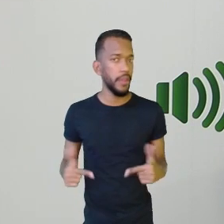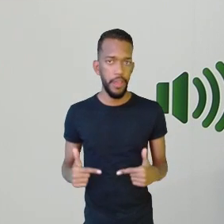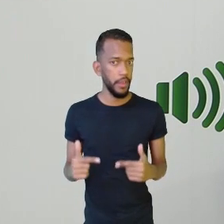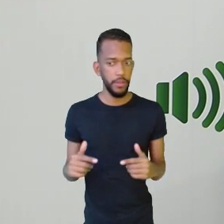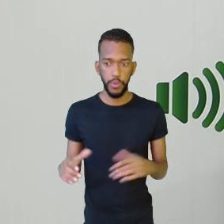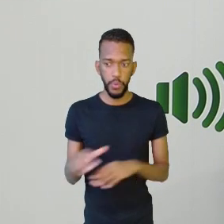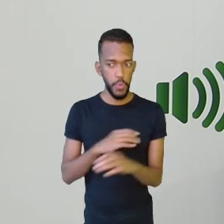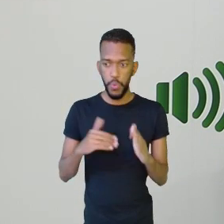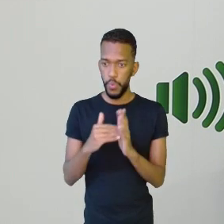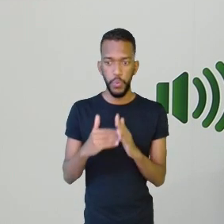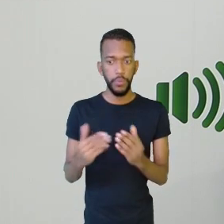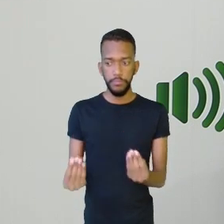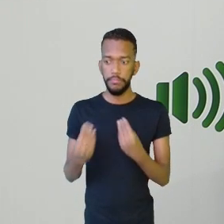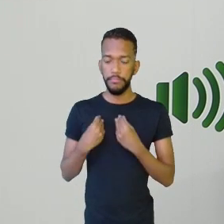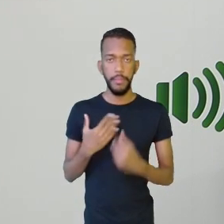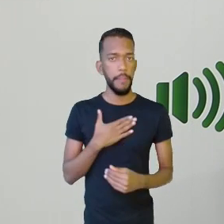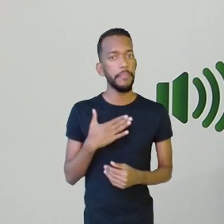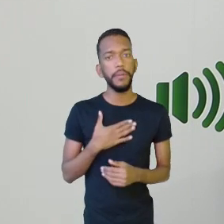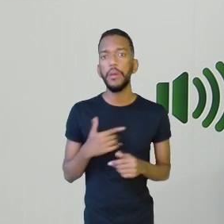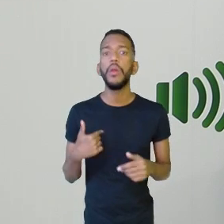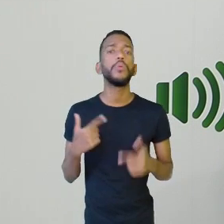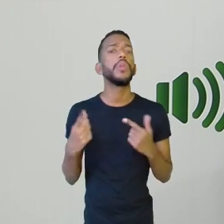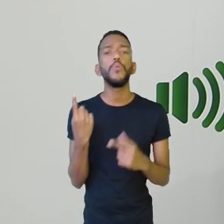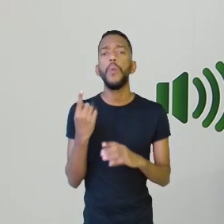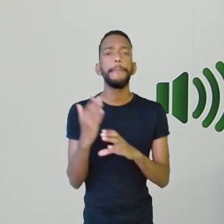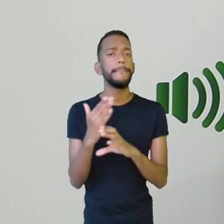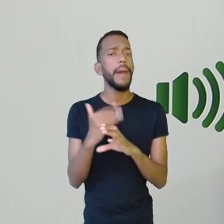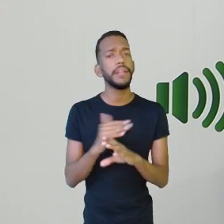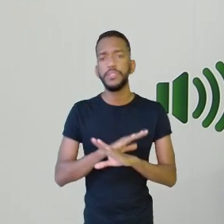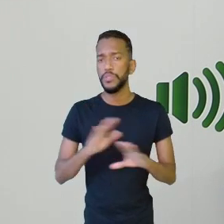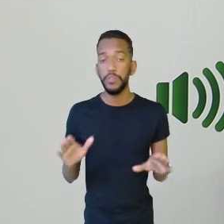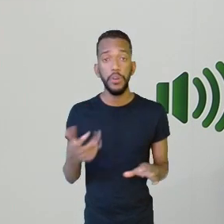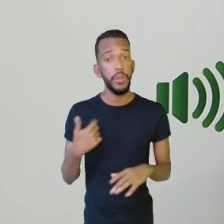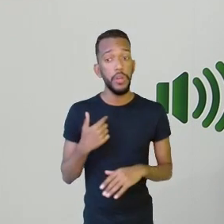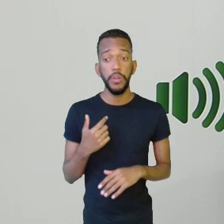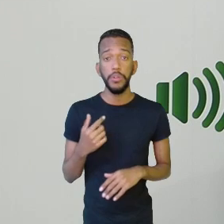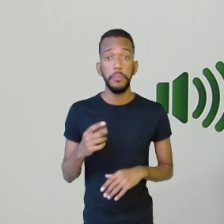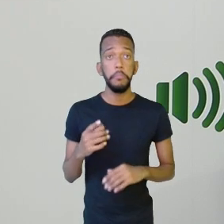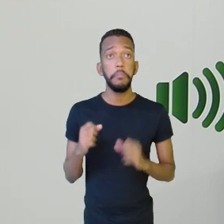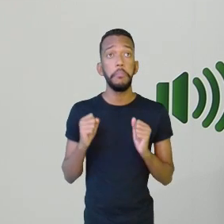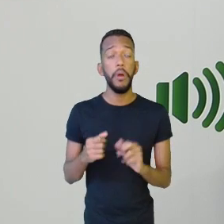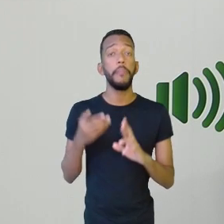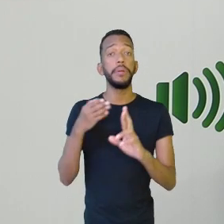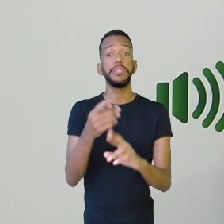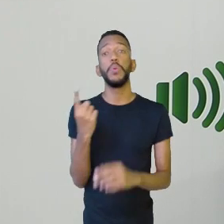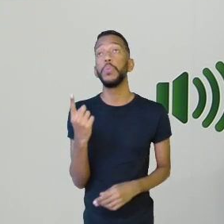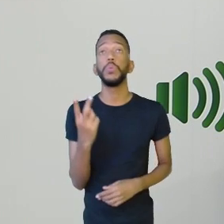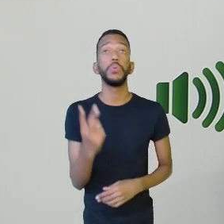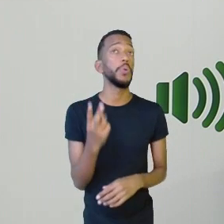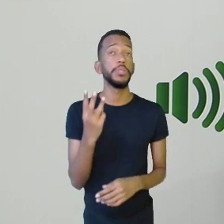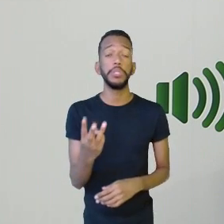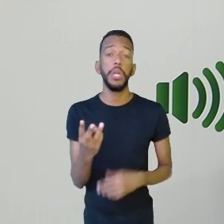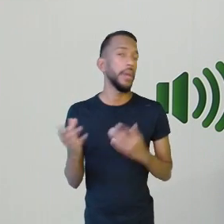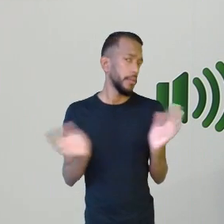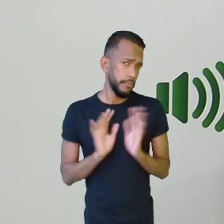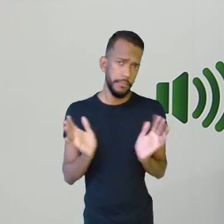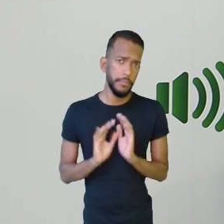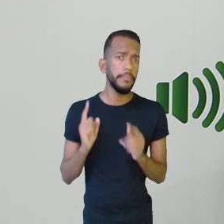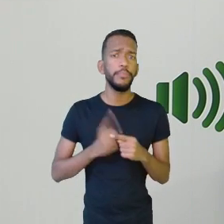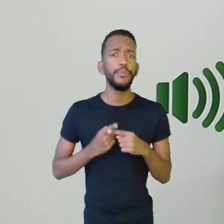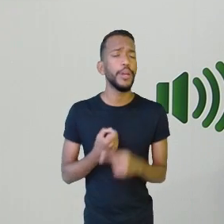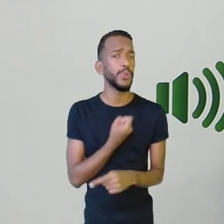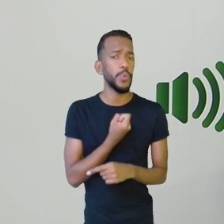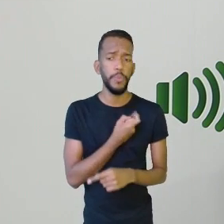mim. Eu tenho uma parte. Como eu tenho uma parte, eu não posso representar 1, 2, 3, porque esses números